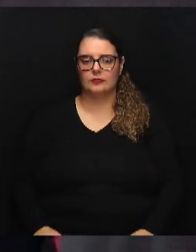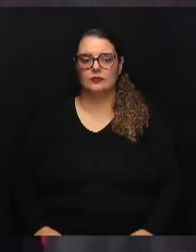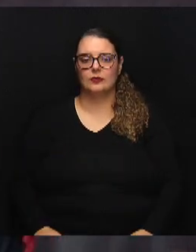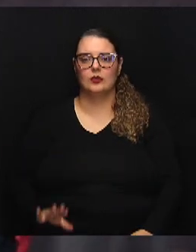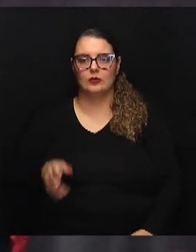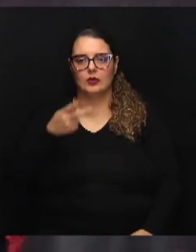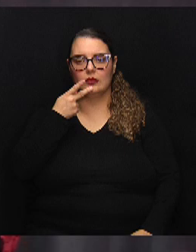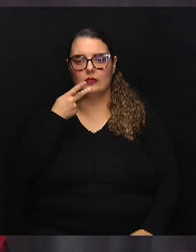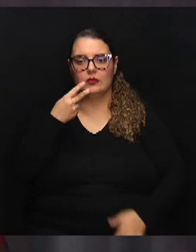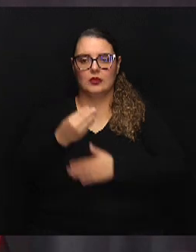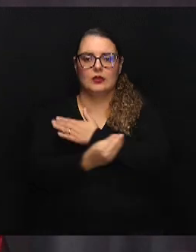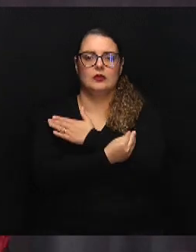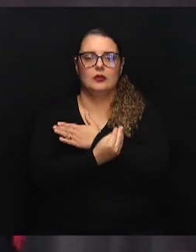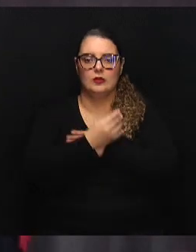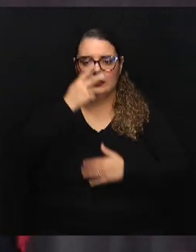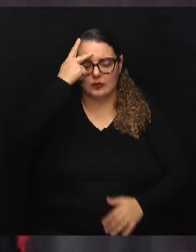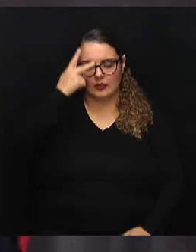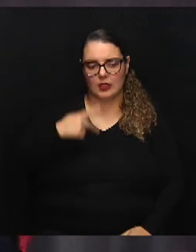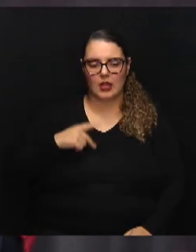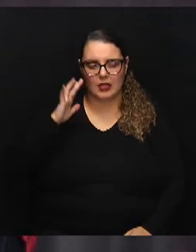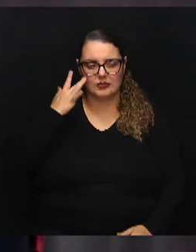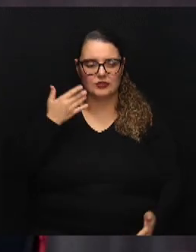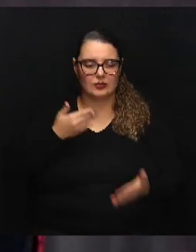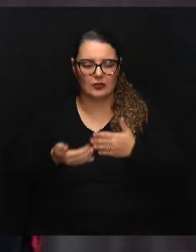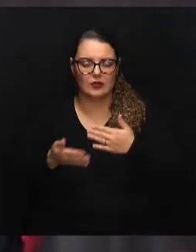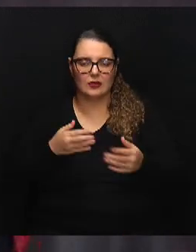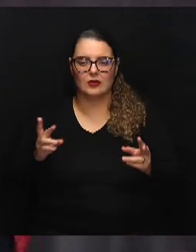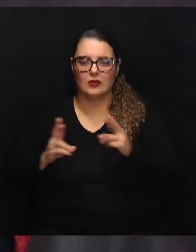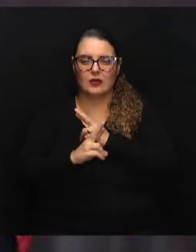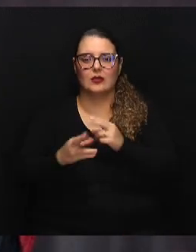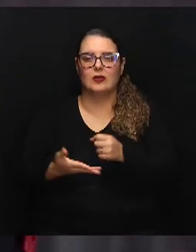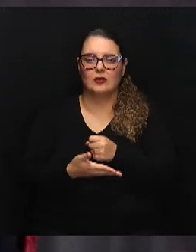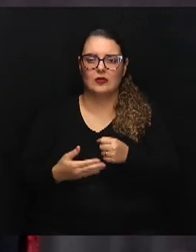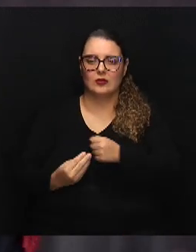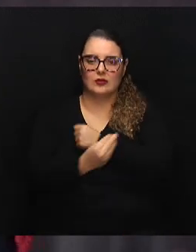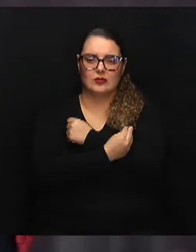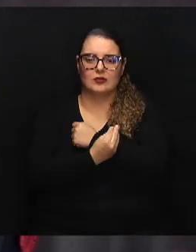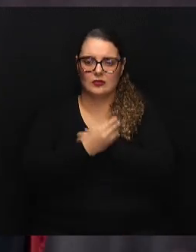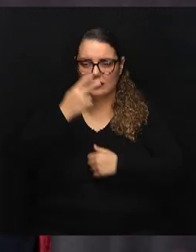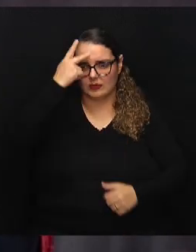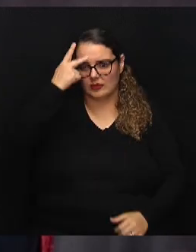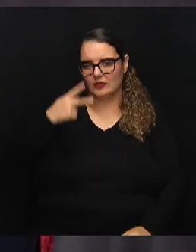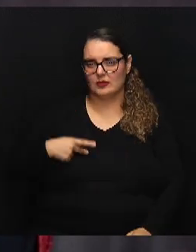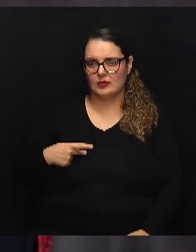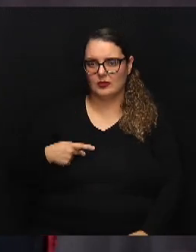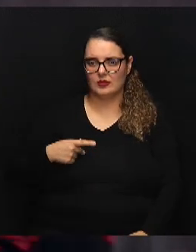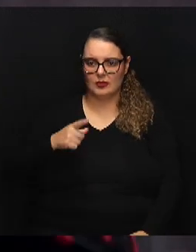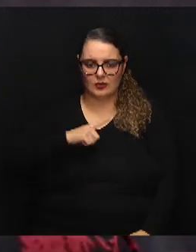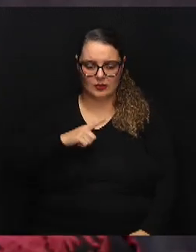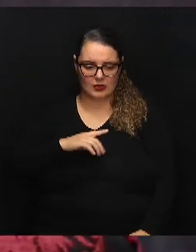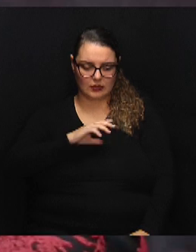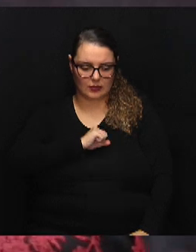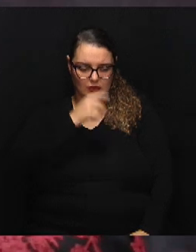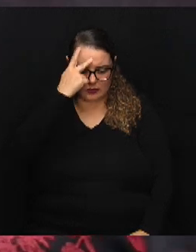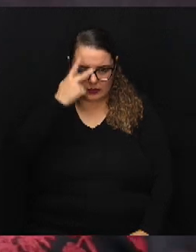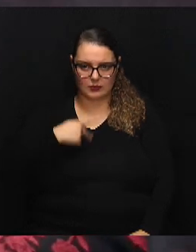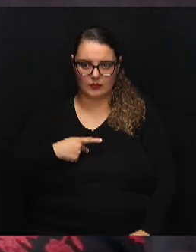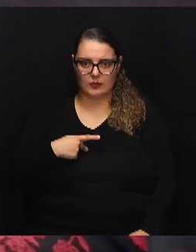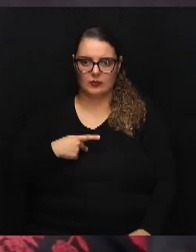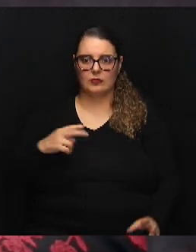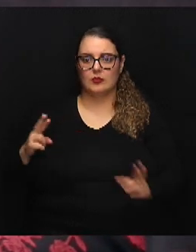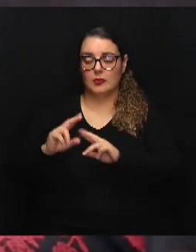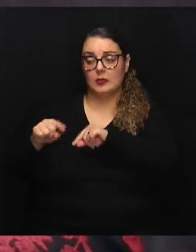falou do autocuidado, né? Acho que qualquer relação ela tem que estar embasada no autocuidado. Eu tenho que gostar de mim primeiro para poder me relacionar com uma